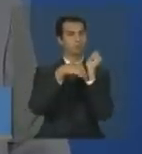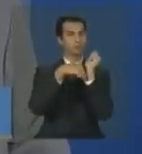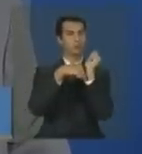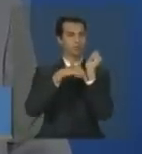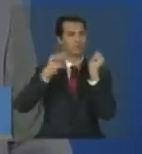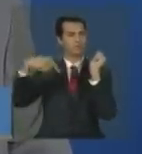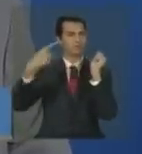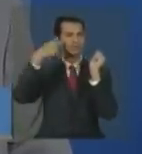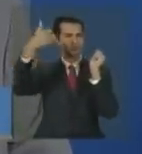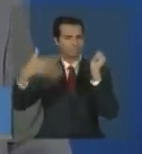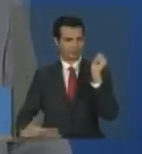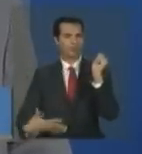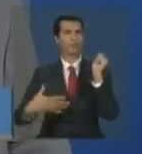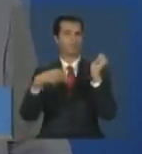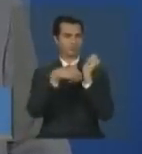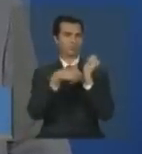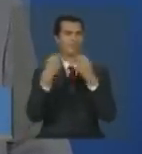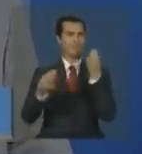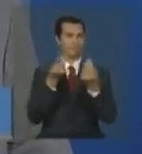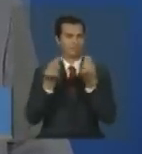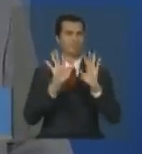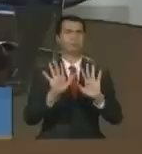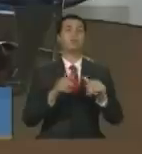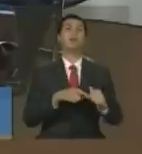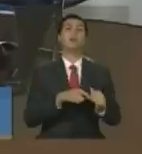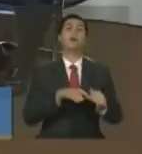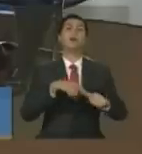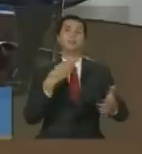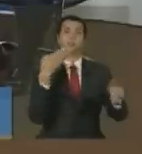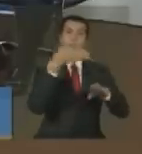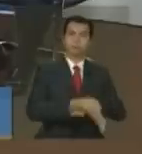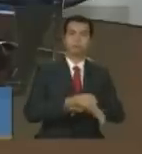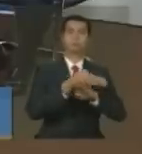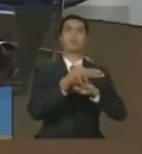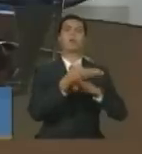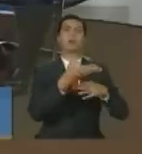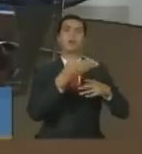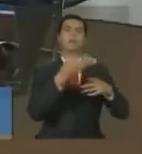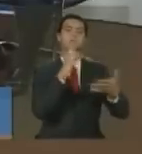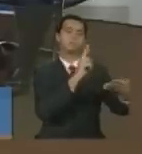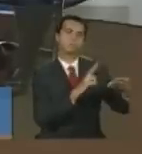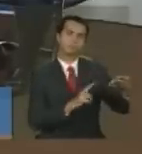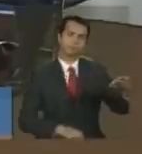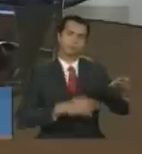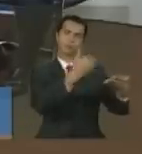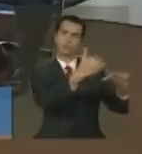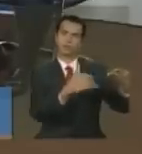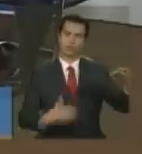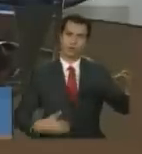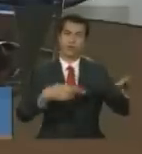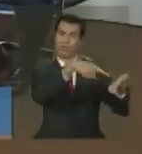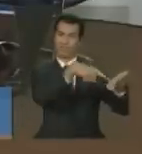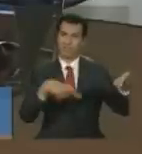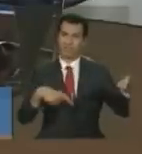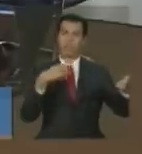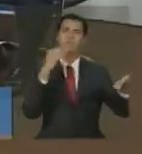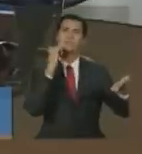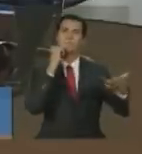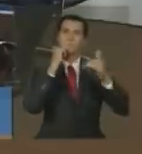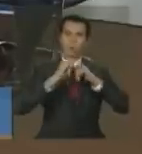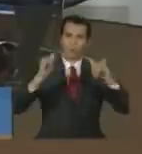desta senha respondem ao conjunto de questionários do censo. Esse conjunto de informações que a gente obtém todo ano,